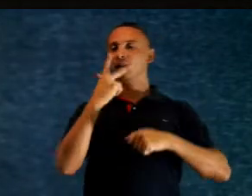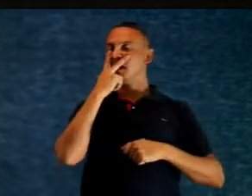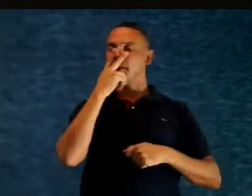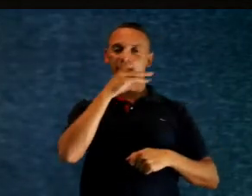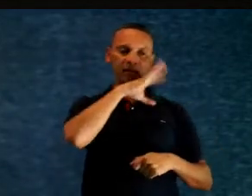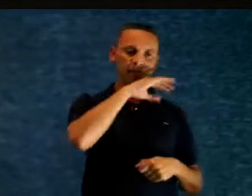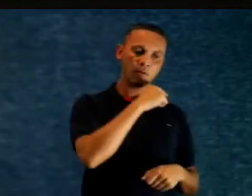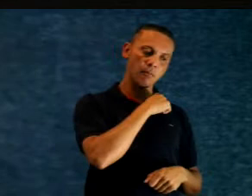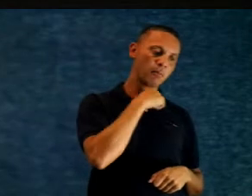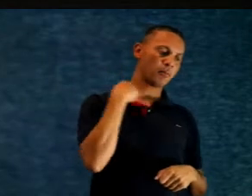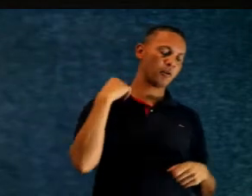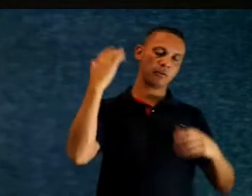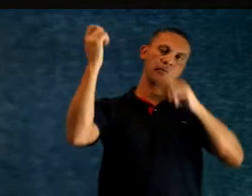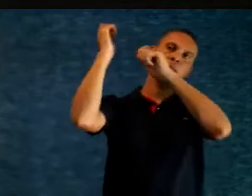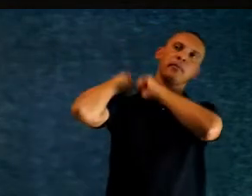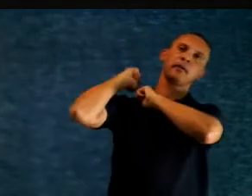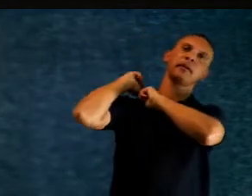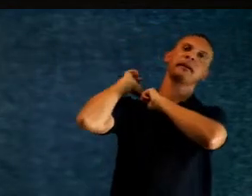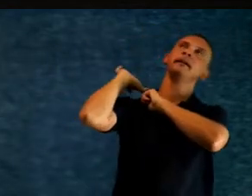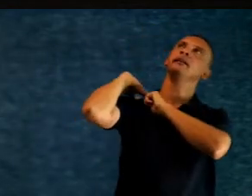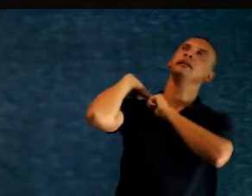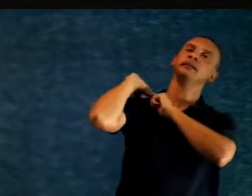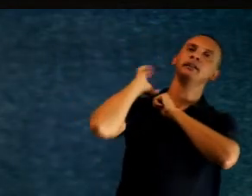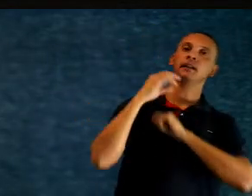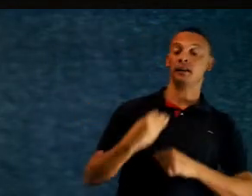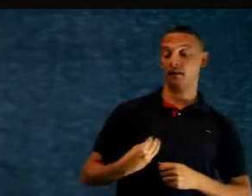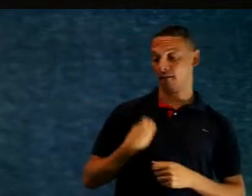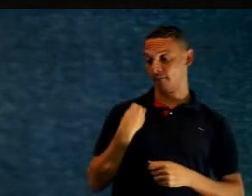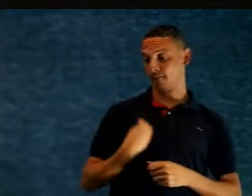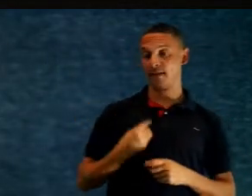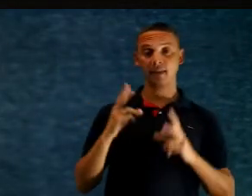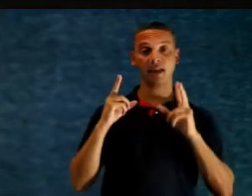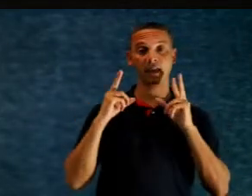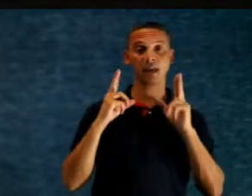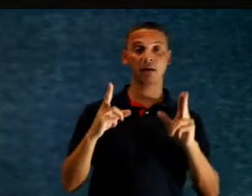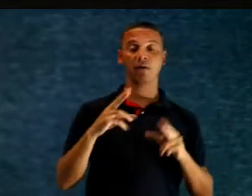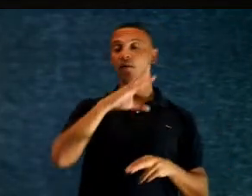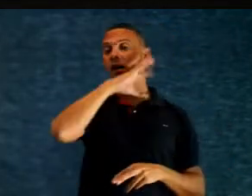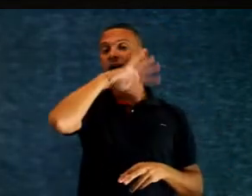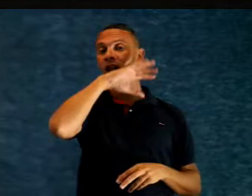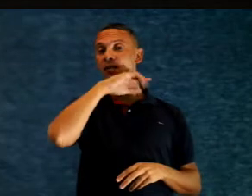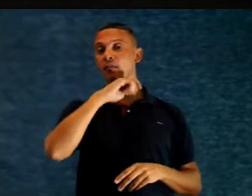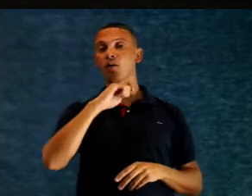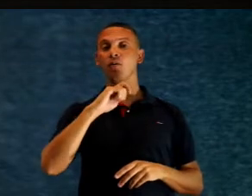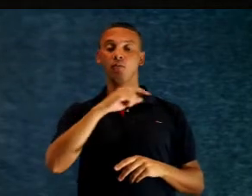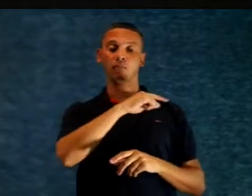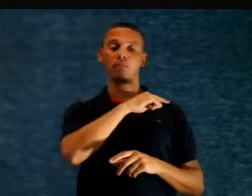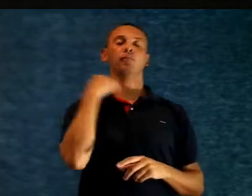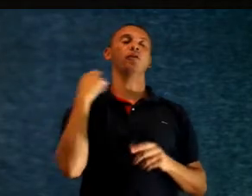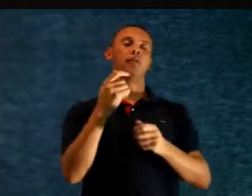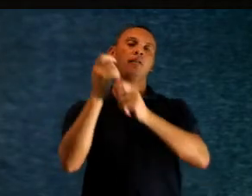mundo saíra. Respirei com intensidade. No quintal, além dos canteiros brancos, cor-de-rosa e